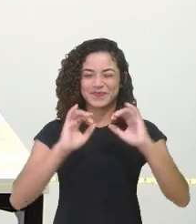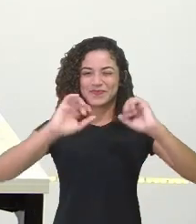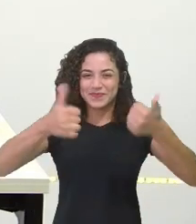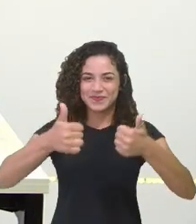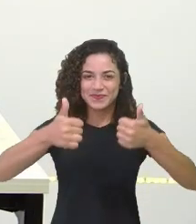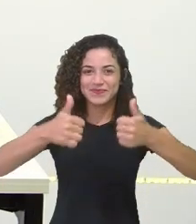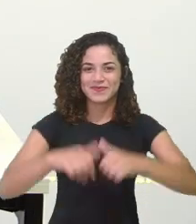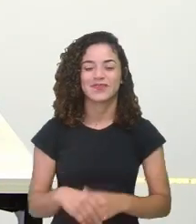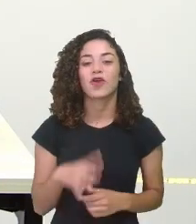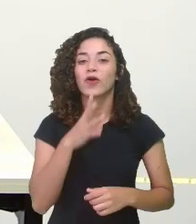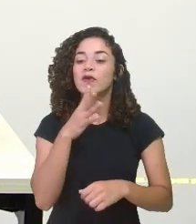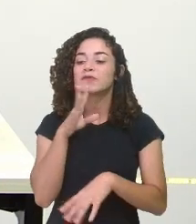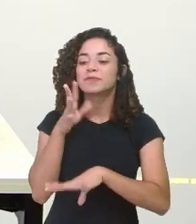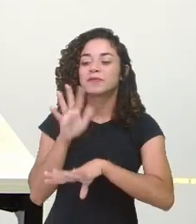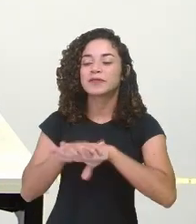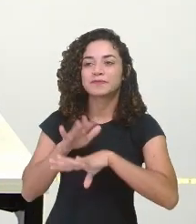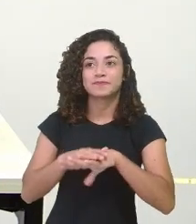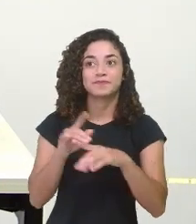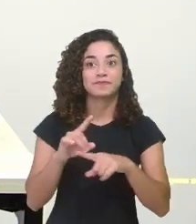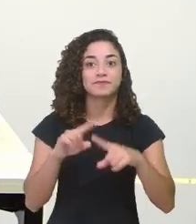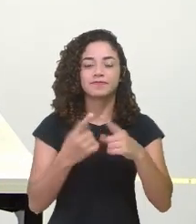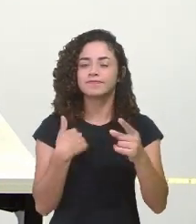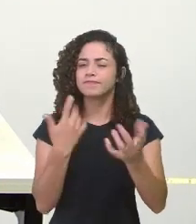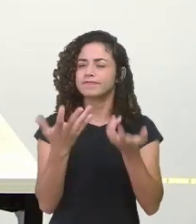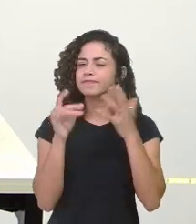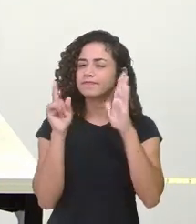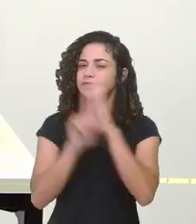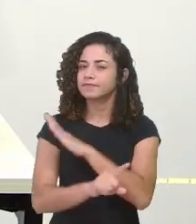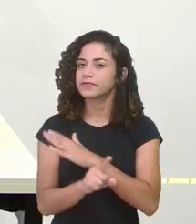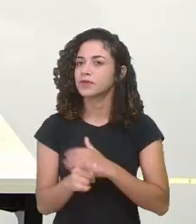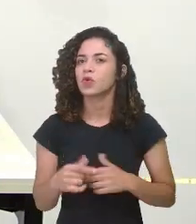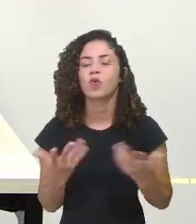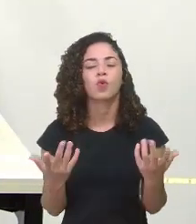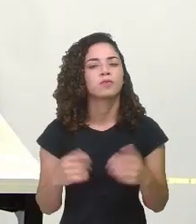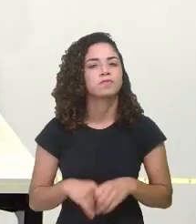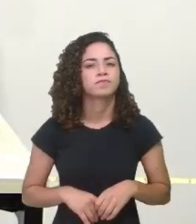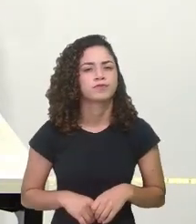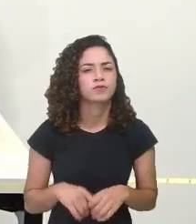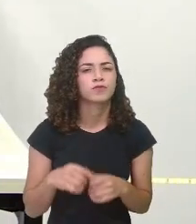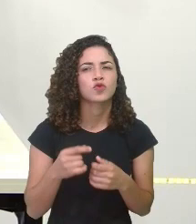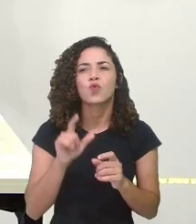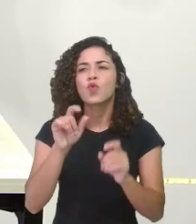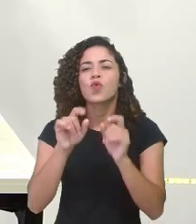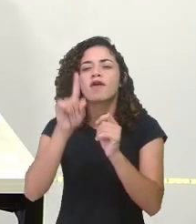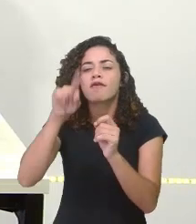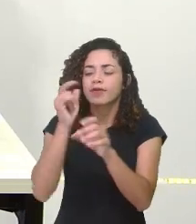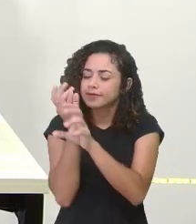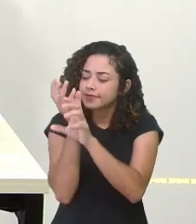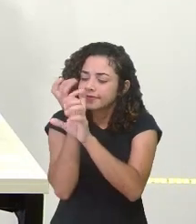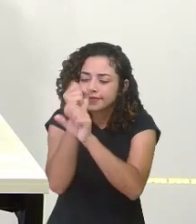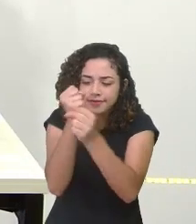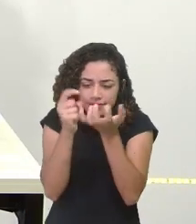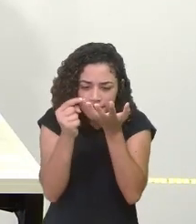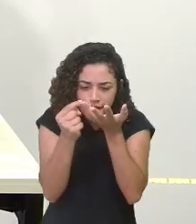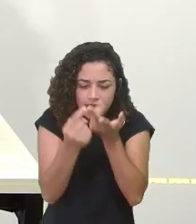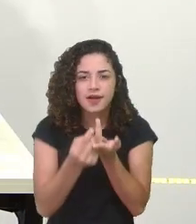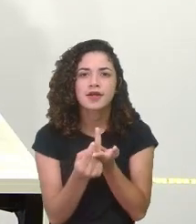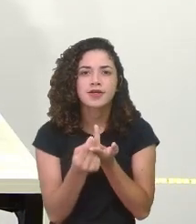da matemática. Mas antes disso eu quero te perguntar uma coisa. Você sabe o que é